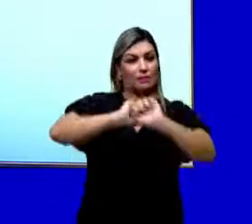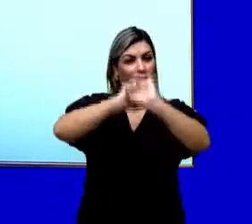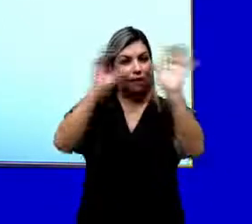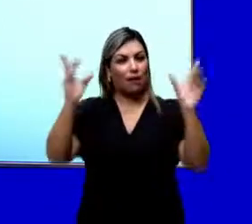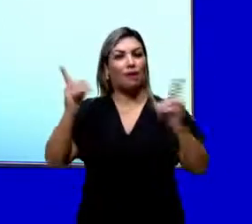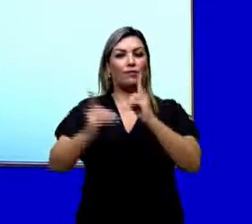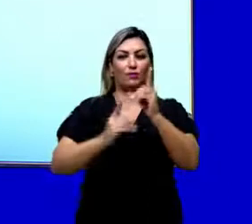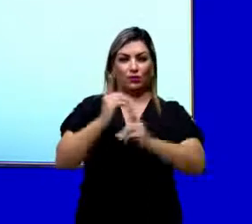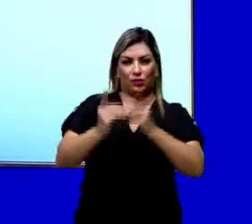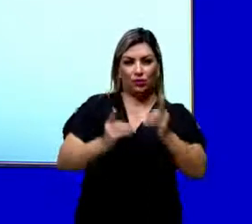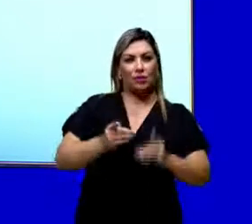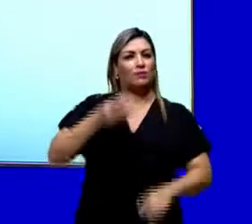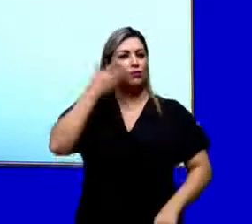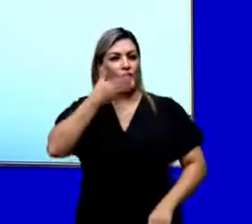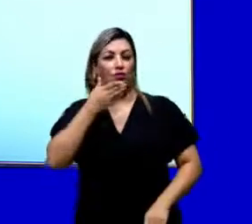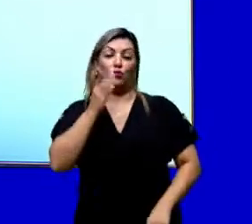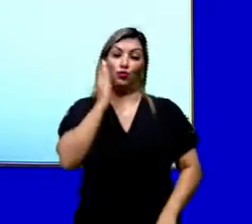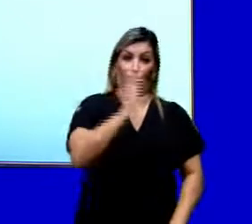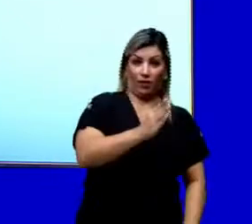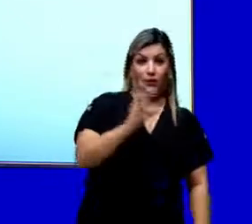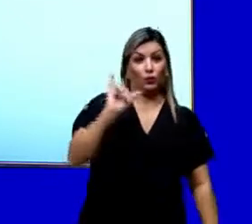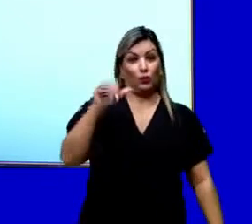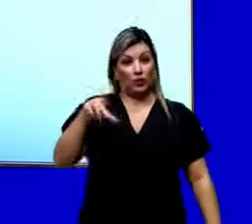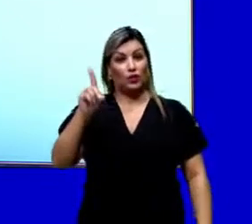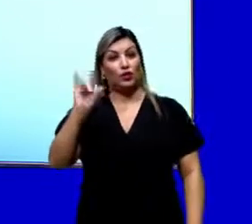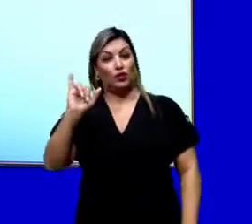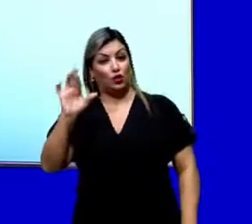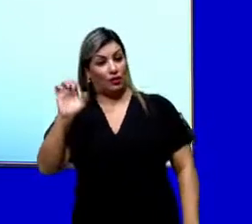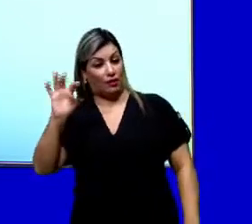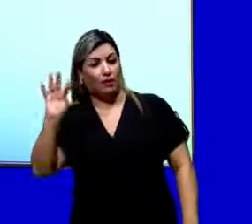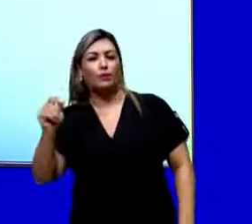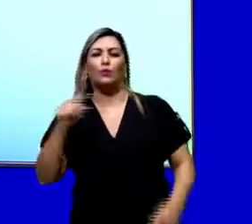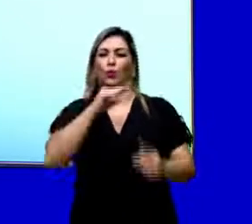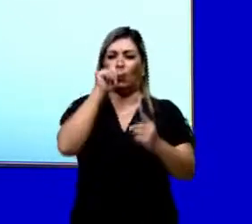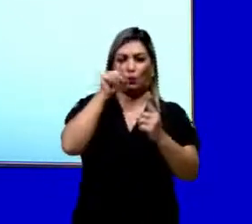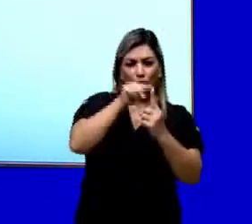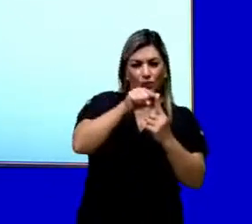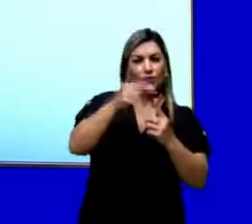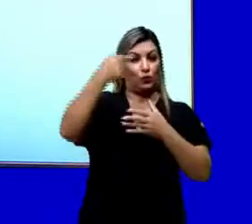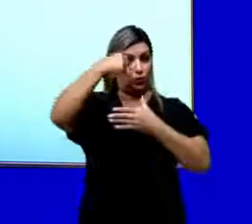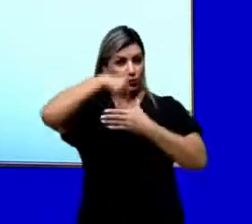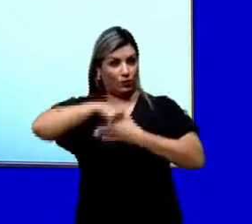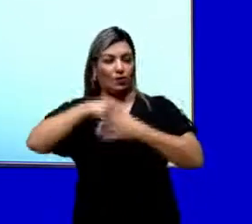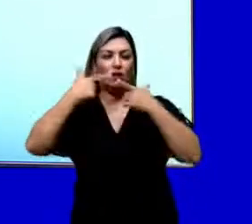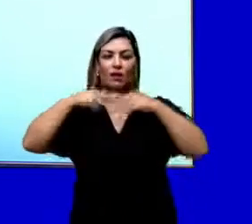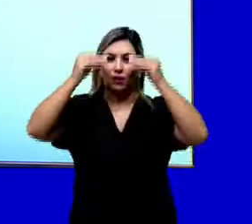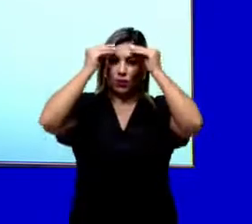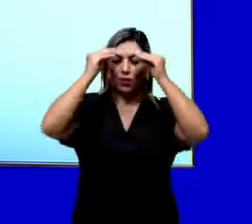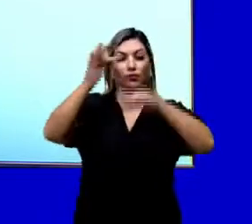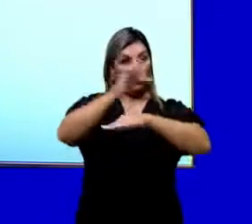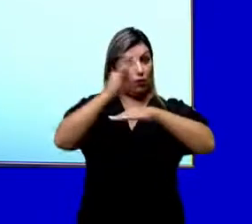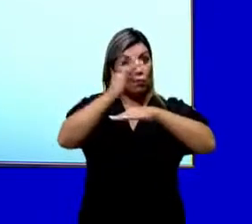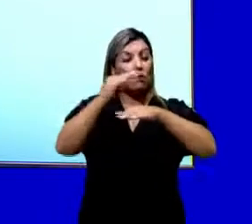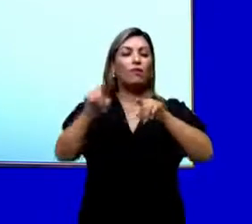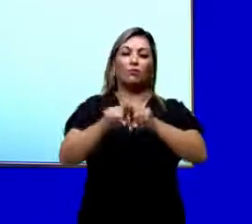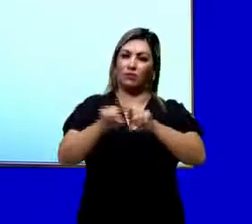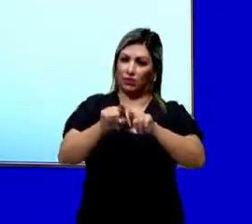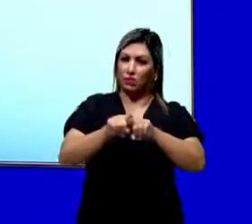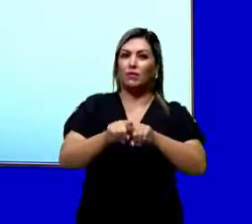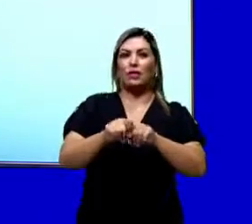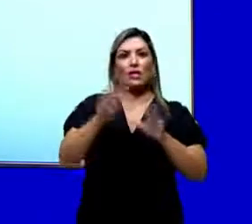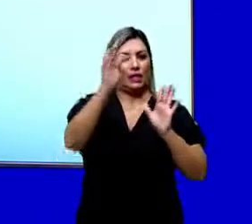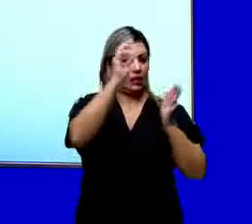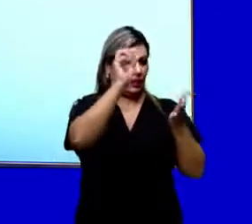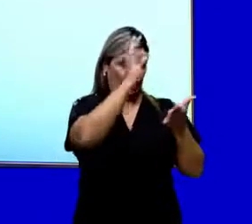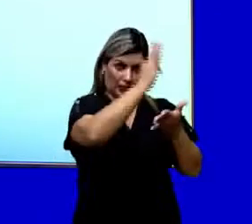dinâmica discurso direto e indireto objetividade e subjetividade linguagem formal e textos